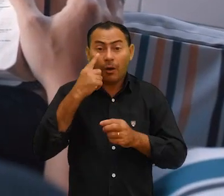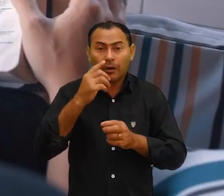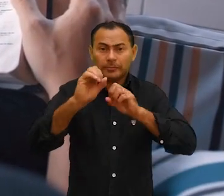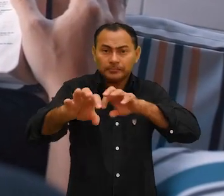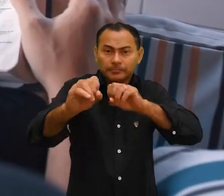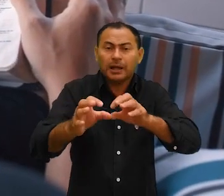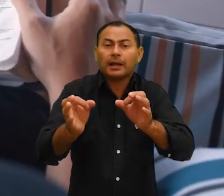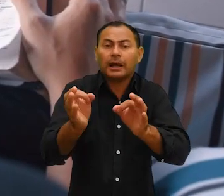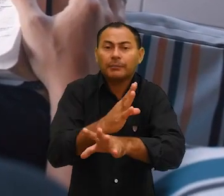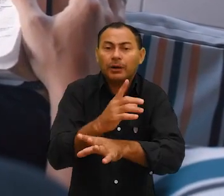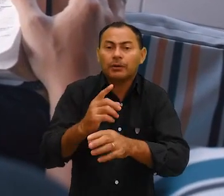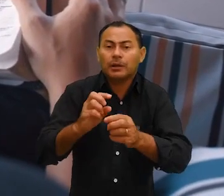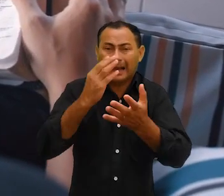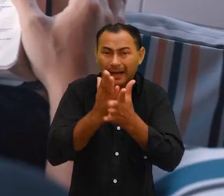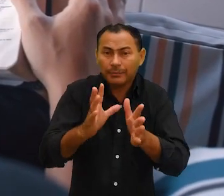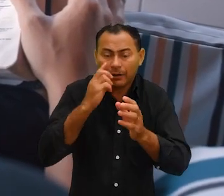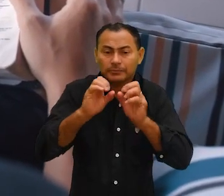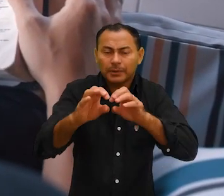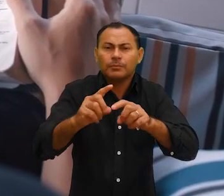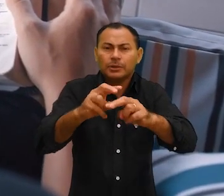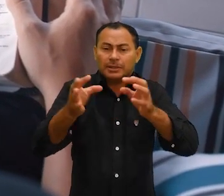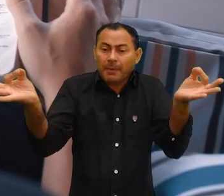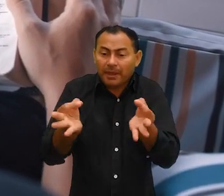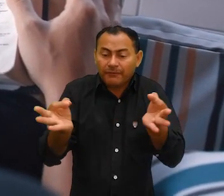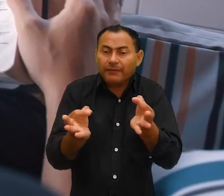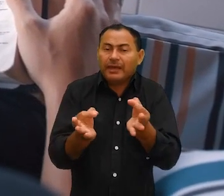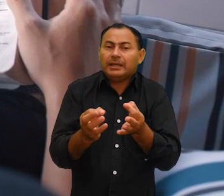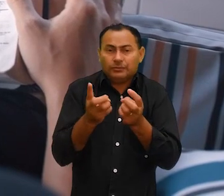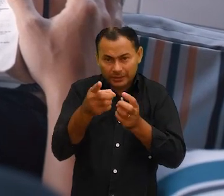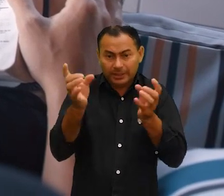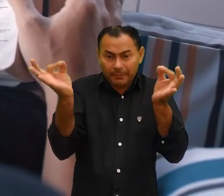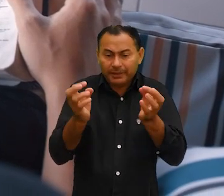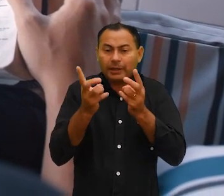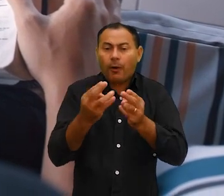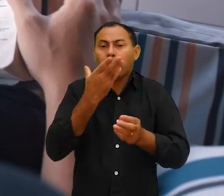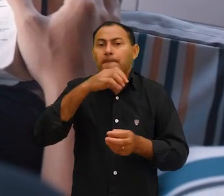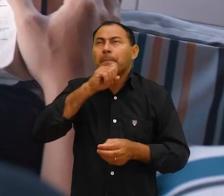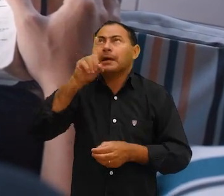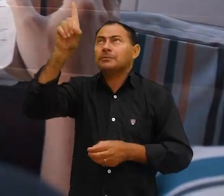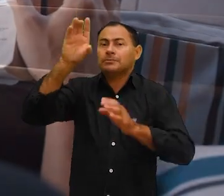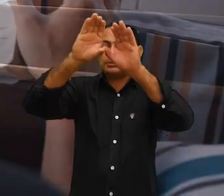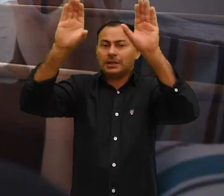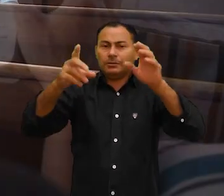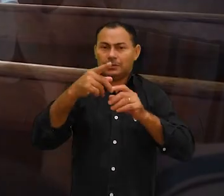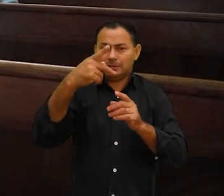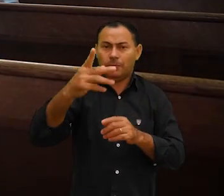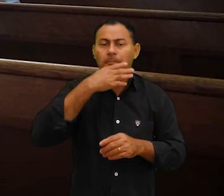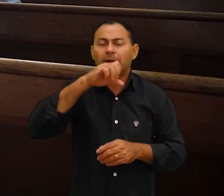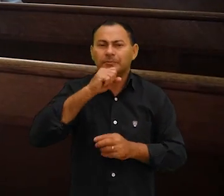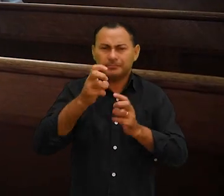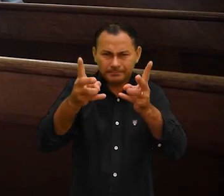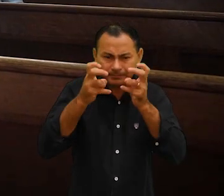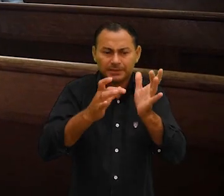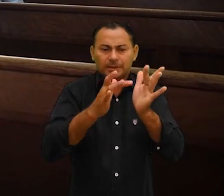como este ensino termina. Portanto, sejam perfeitos como perfeito é o Pai celestial de vocês. Você